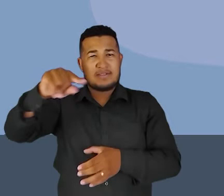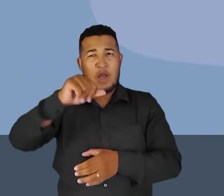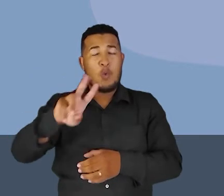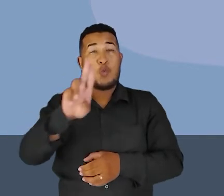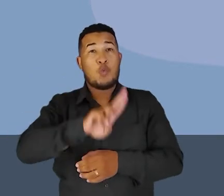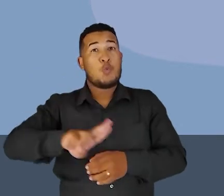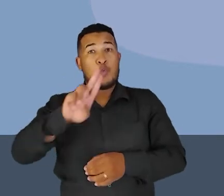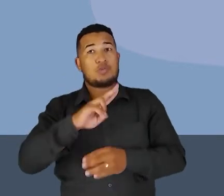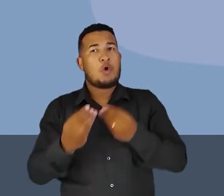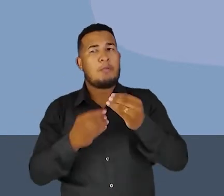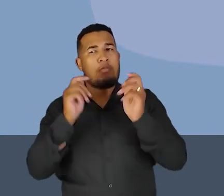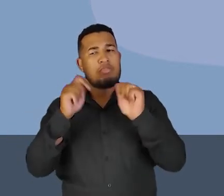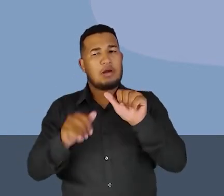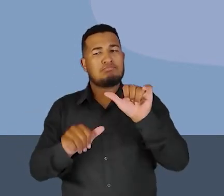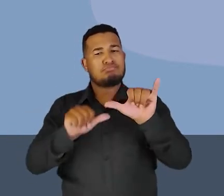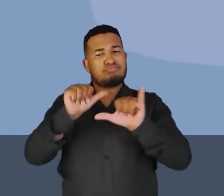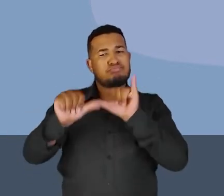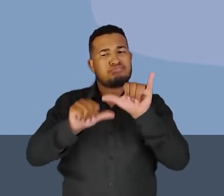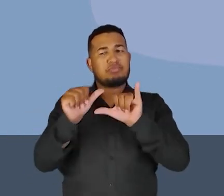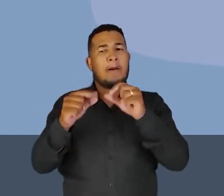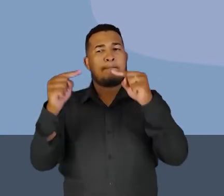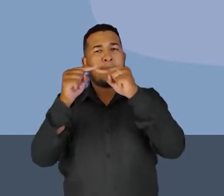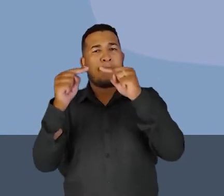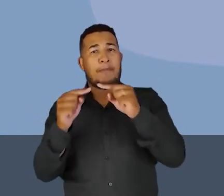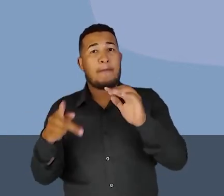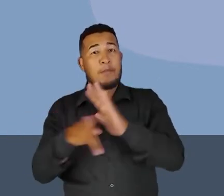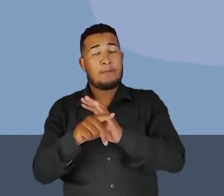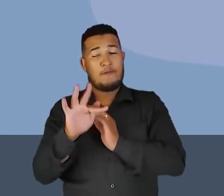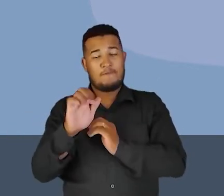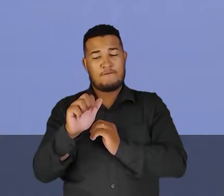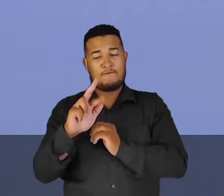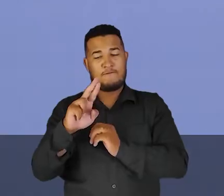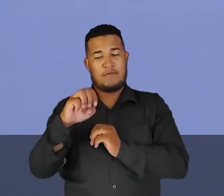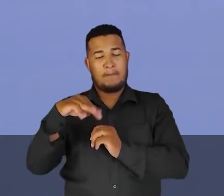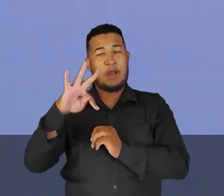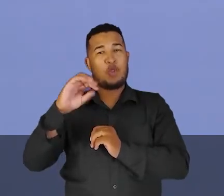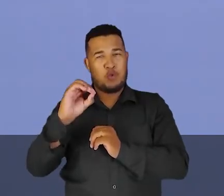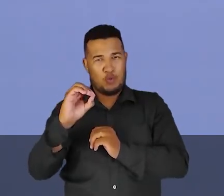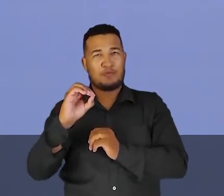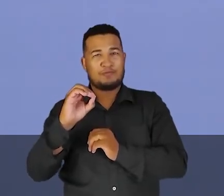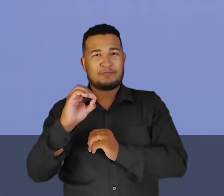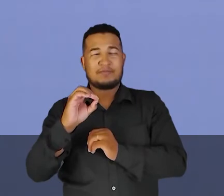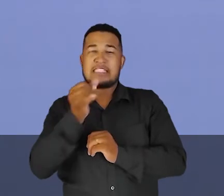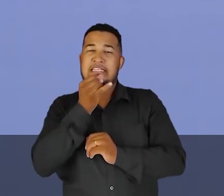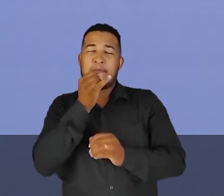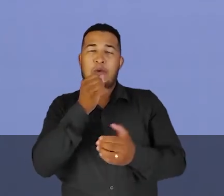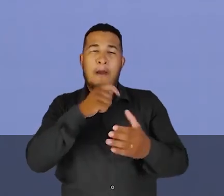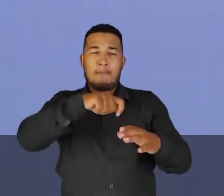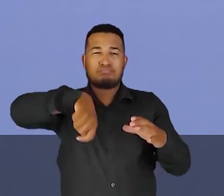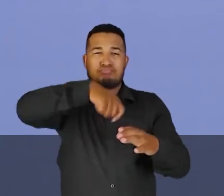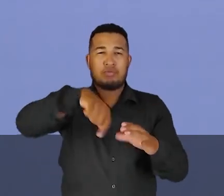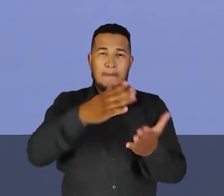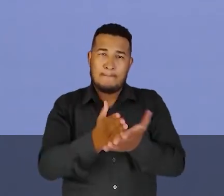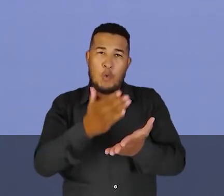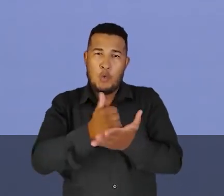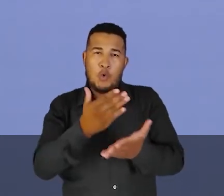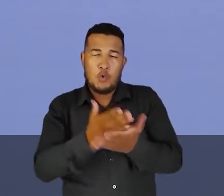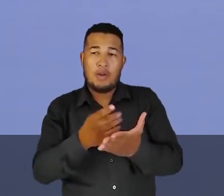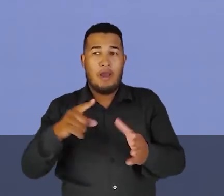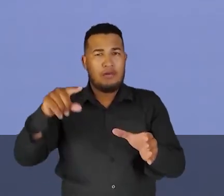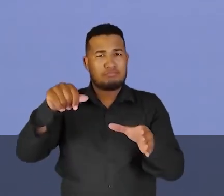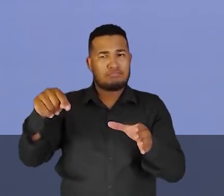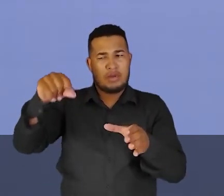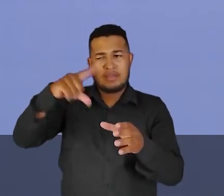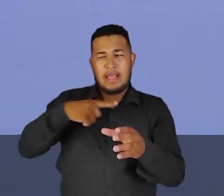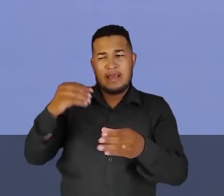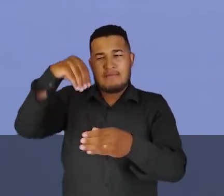na composição química de fermentos e bolos. Olha aqui para mim. Quando a gente está fazendo um bolo e esse sal, né, dentro